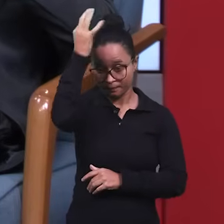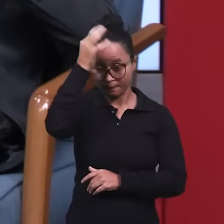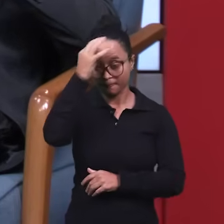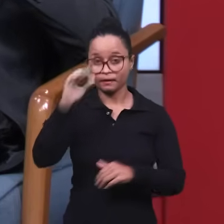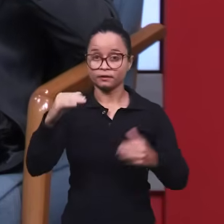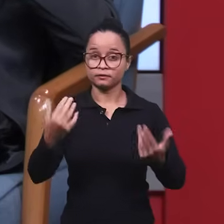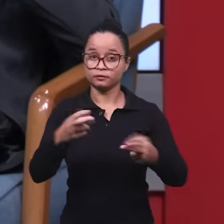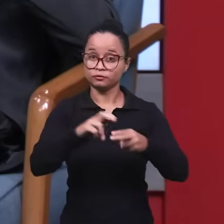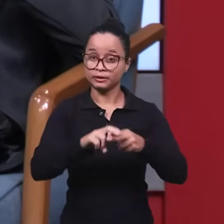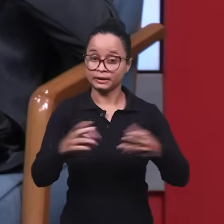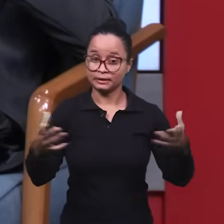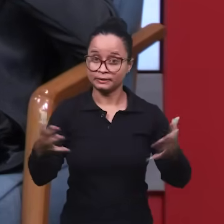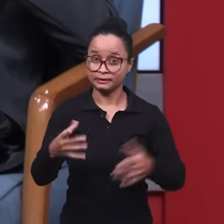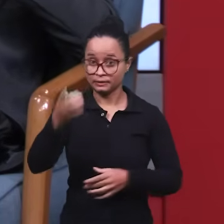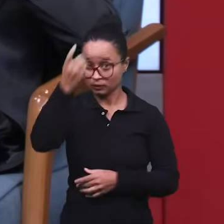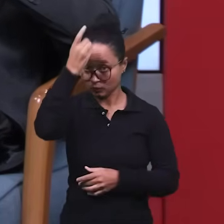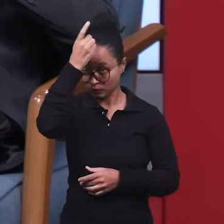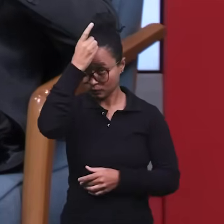Então, por isso,